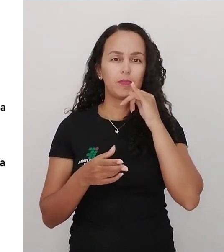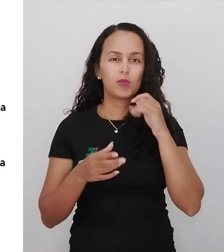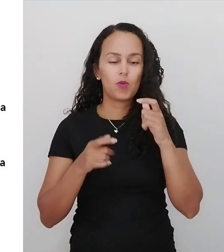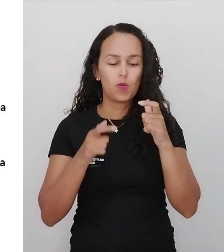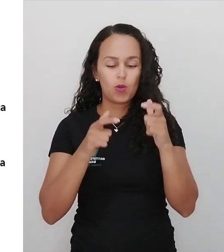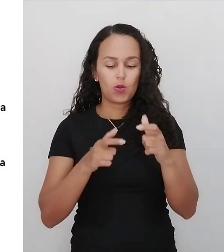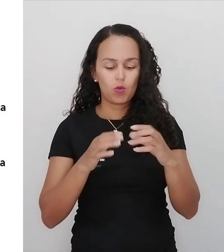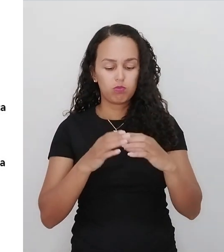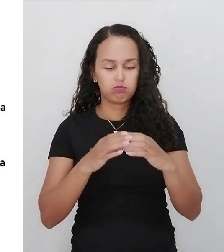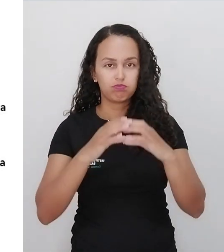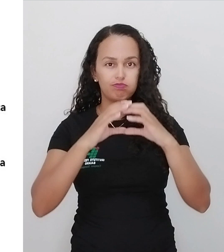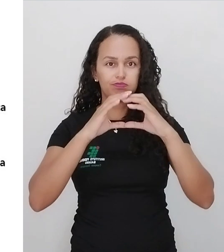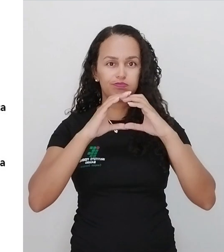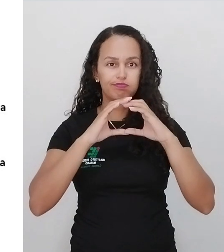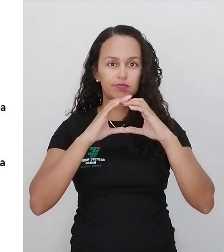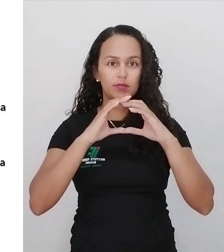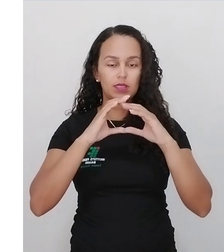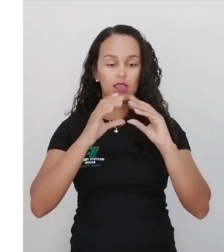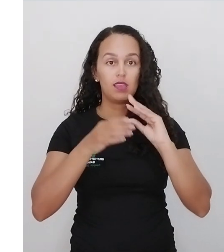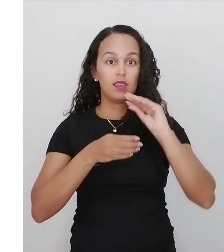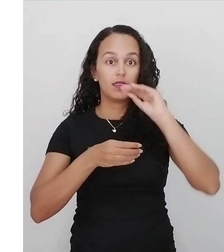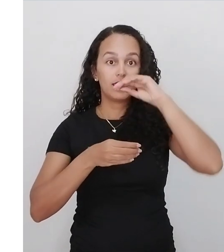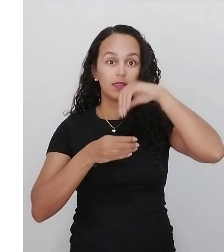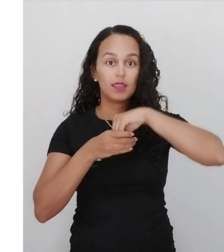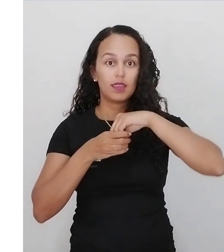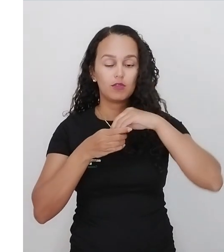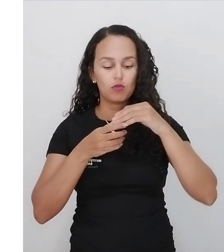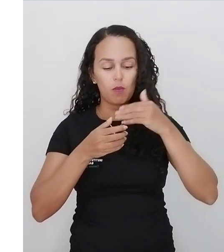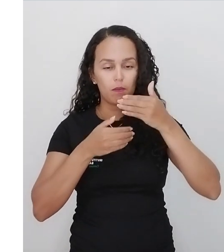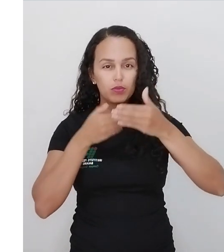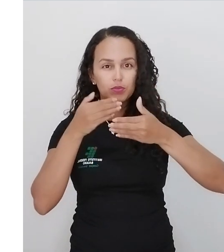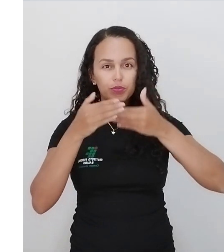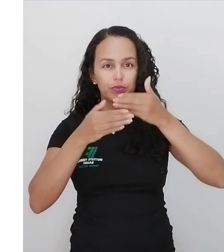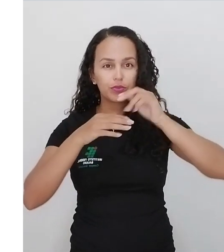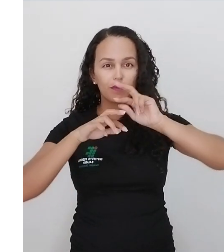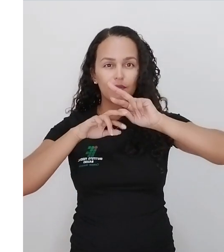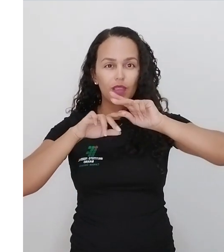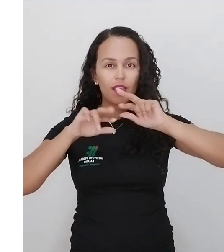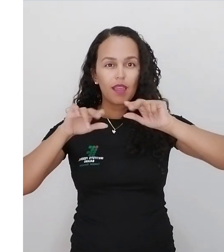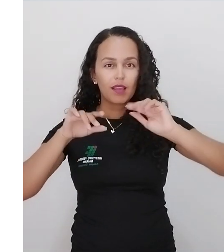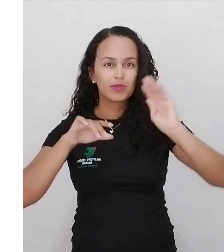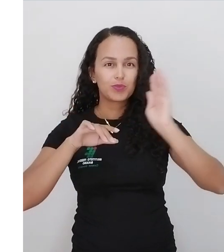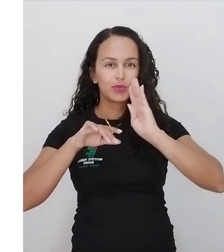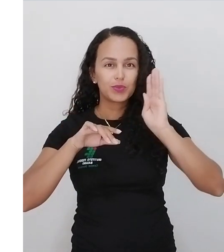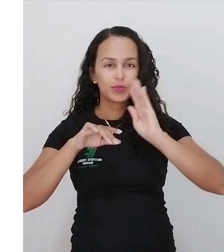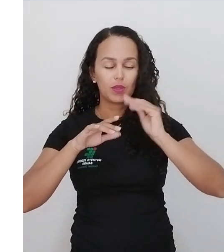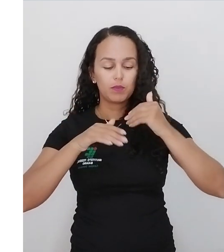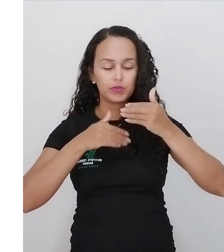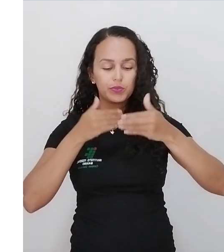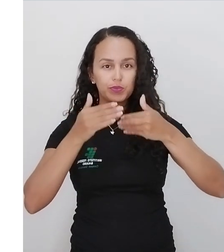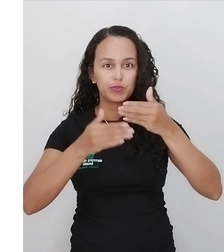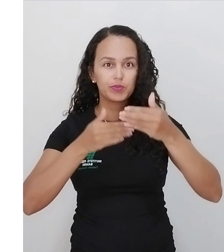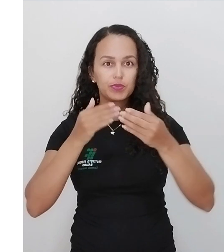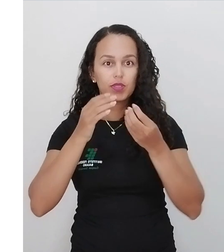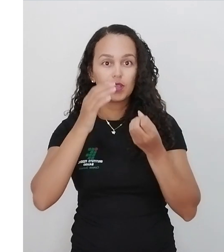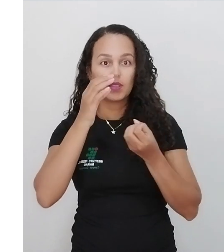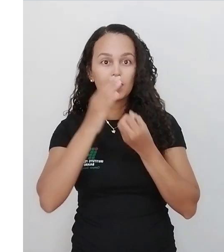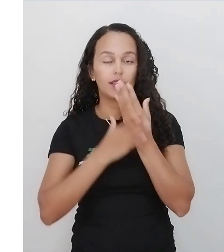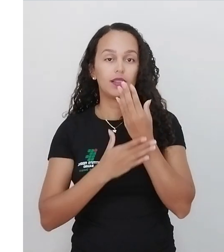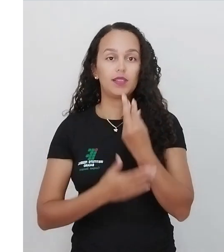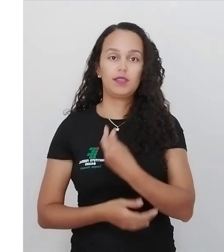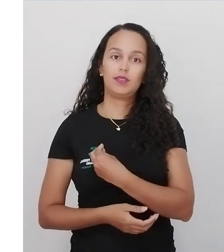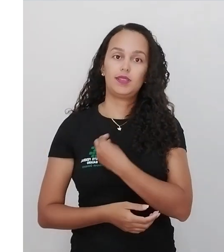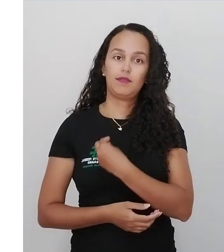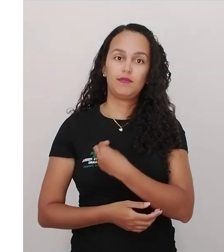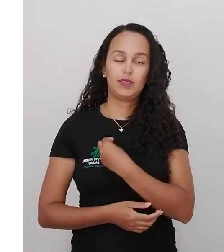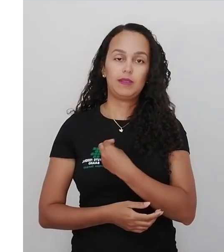acontecessem, levando à formação de vida, né? Existe uma teoria chamada teoria endossimbiótica, que foi